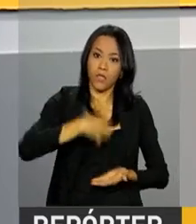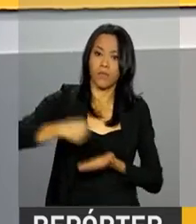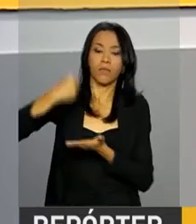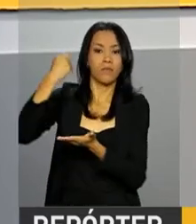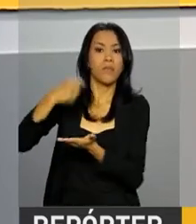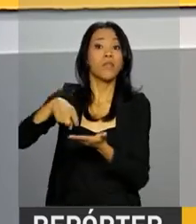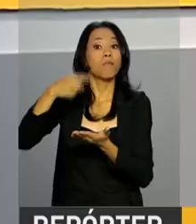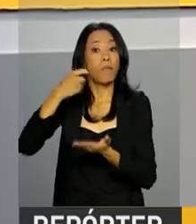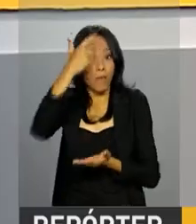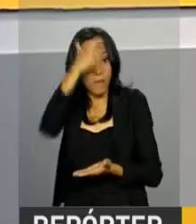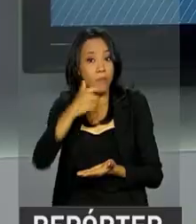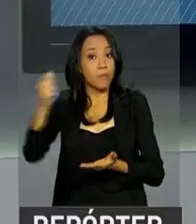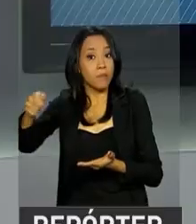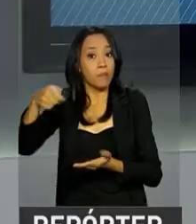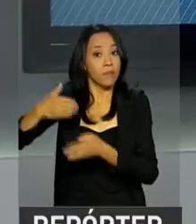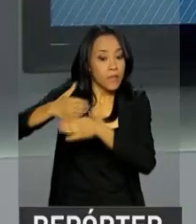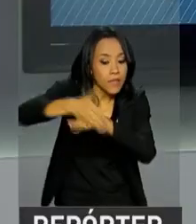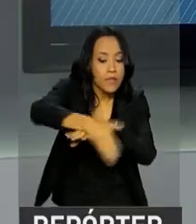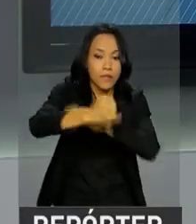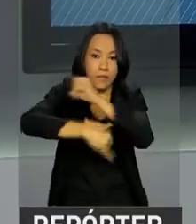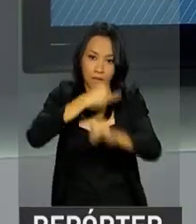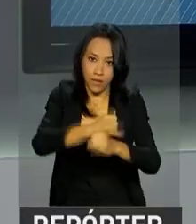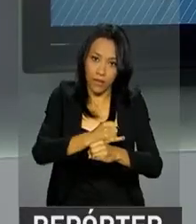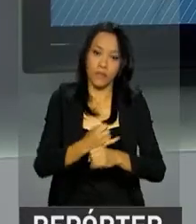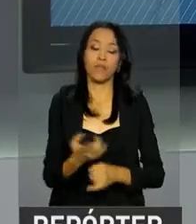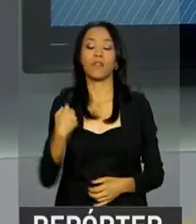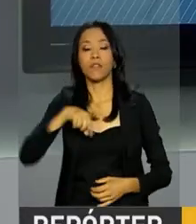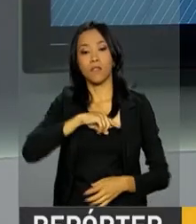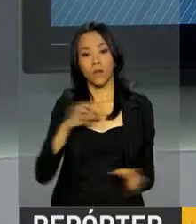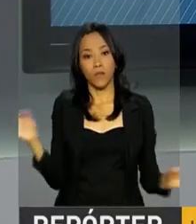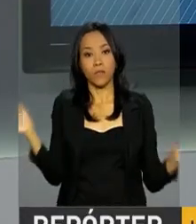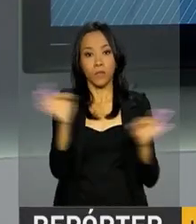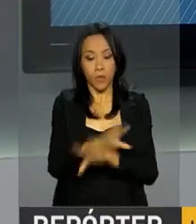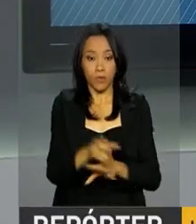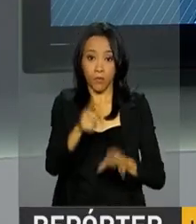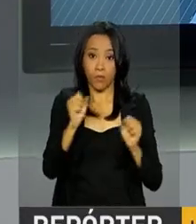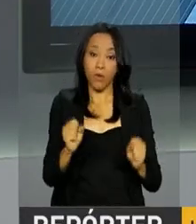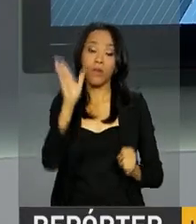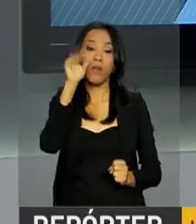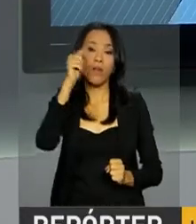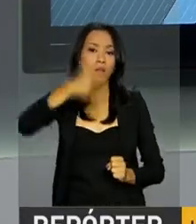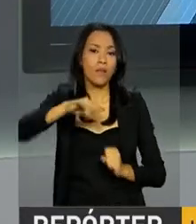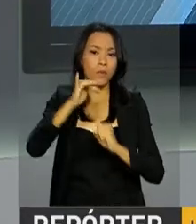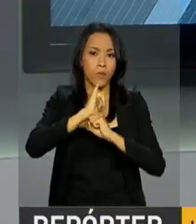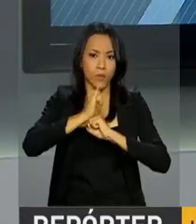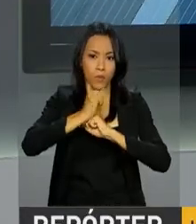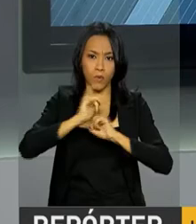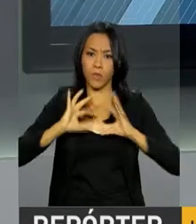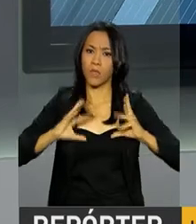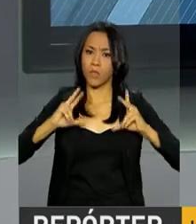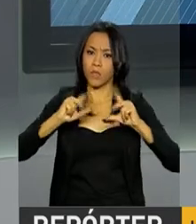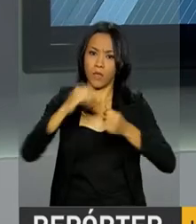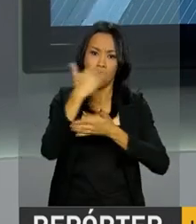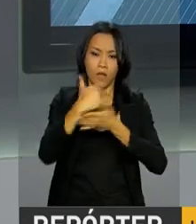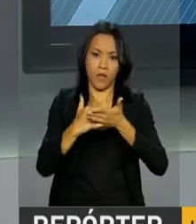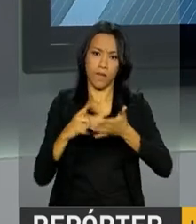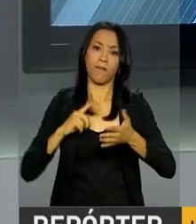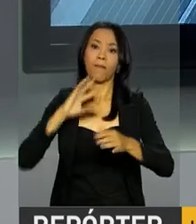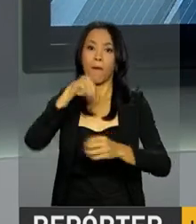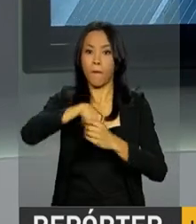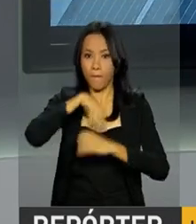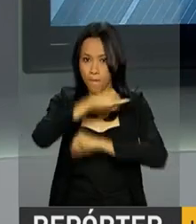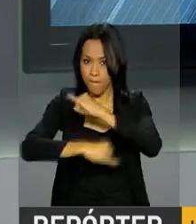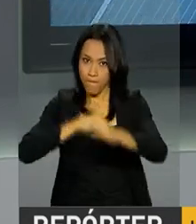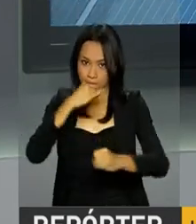do e social nós ficamos por aqui você pode rever as reportagens no youtube e toda a nossa programação também está na página